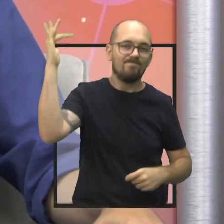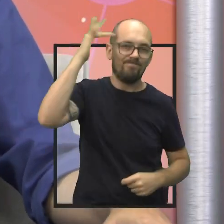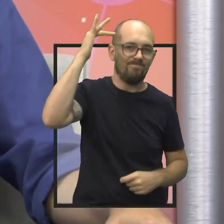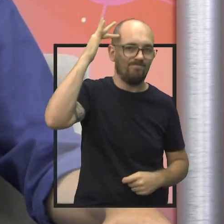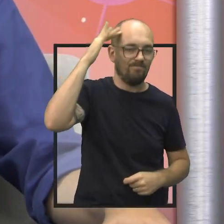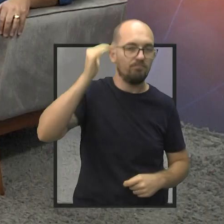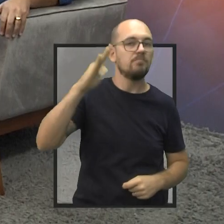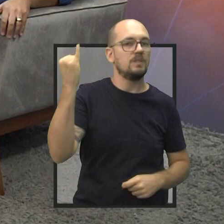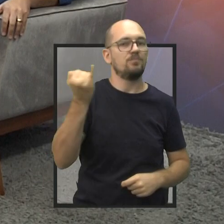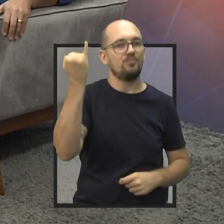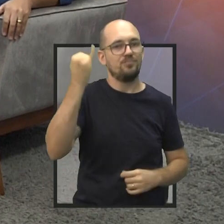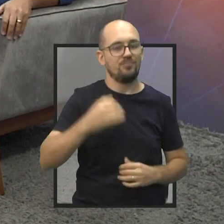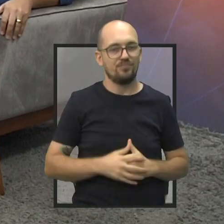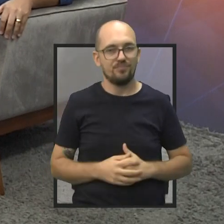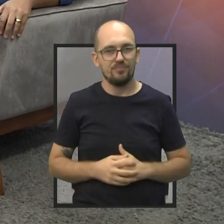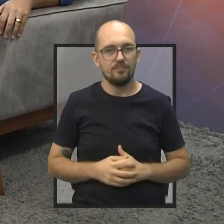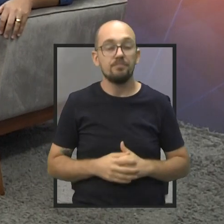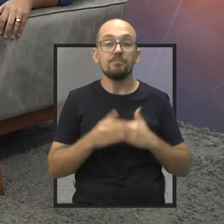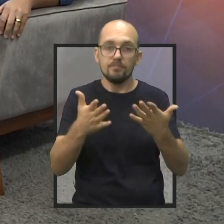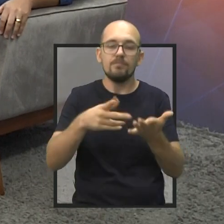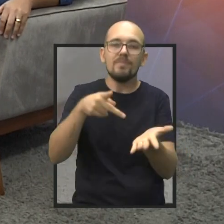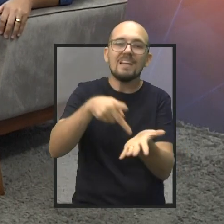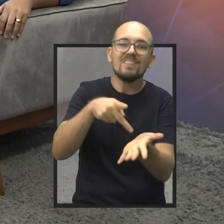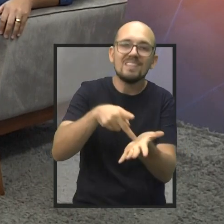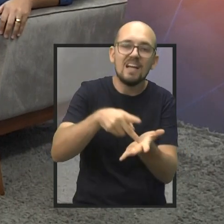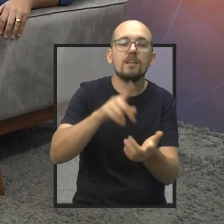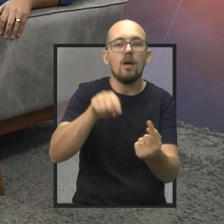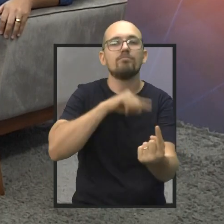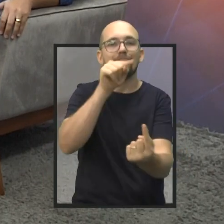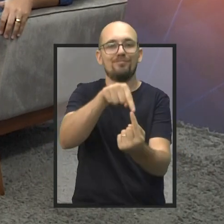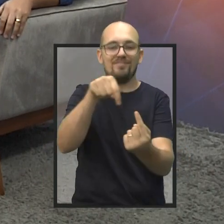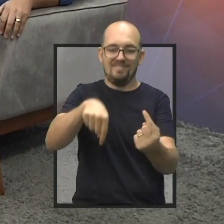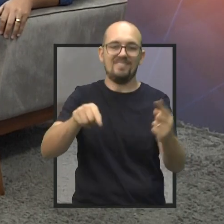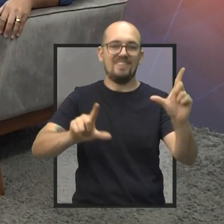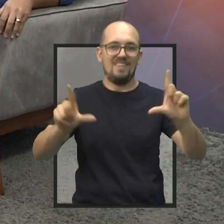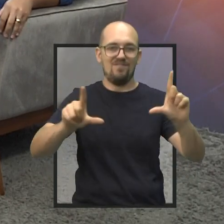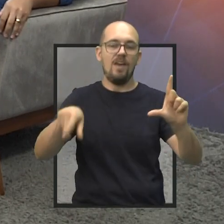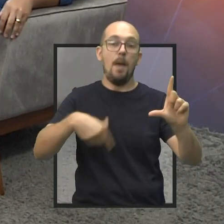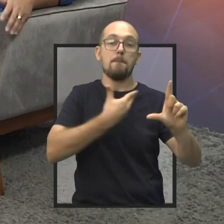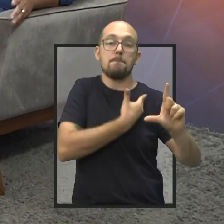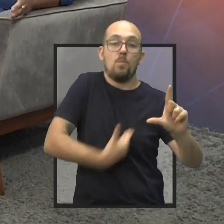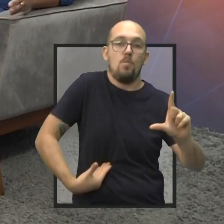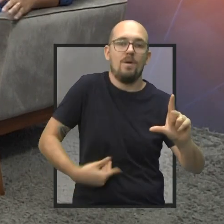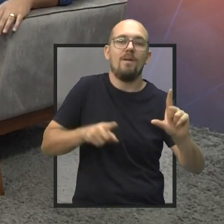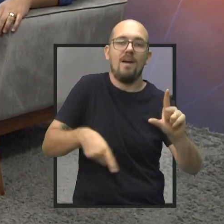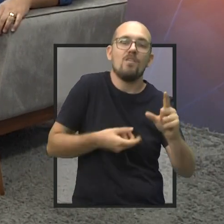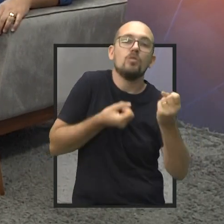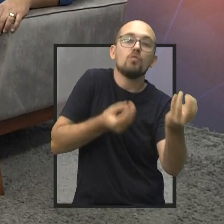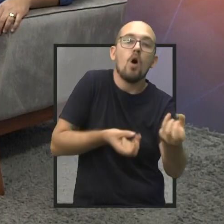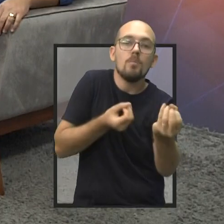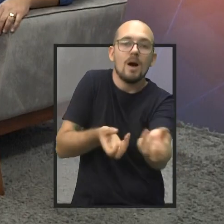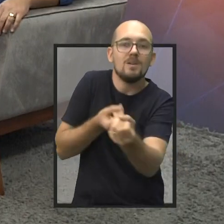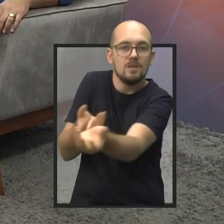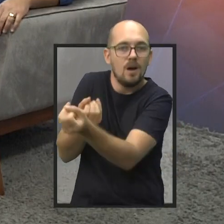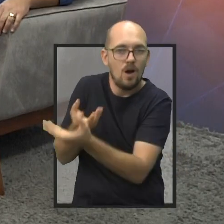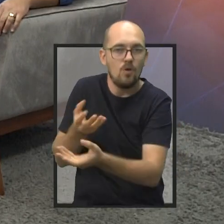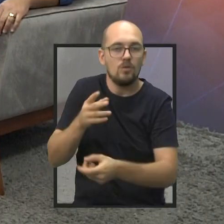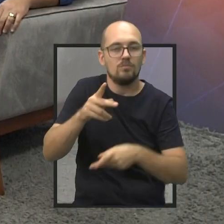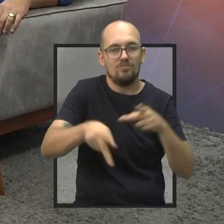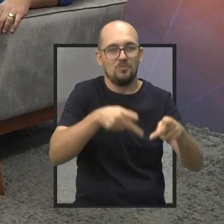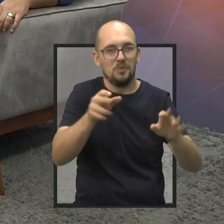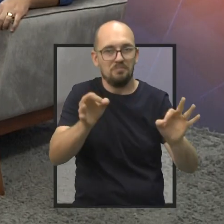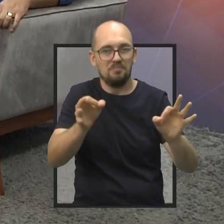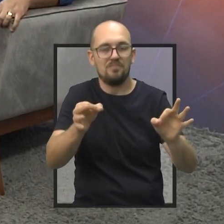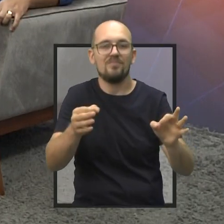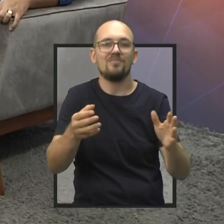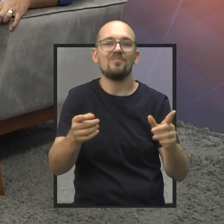mais importante. Bom, e na verdade, assim, é justamente o nosso objetivo aqui como TV pública é a prestação de serviço, óbvio, e levar informação, né? Então, assim, a